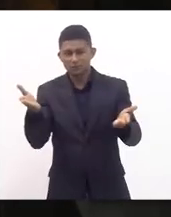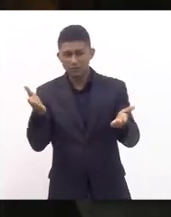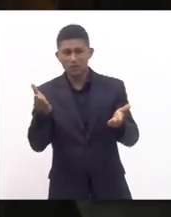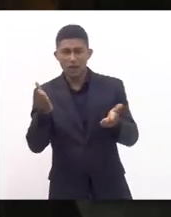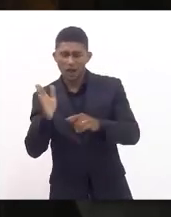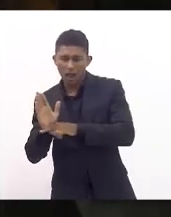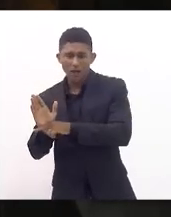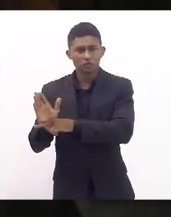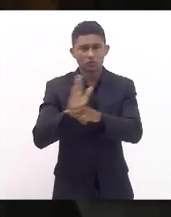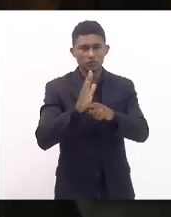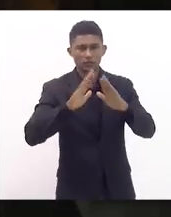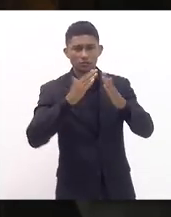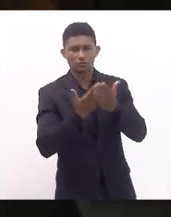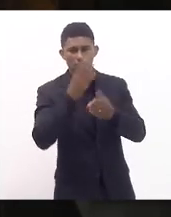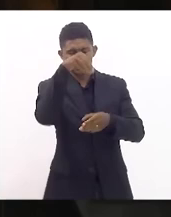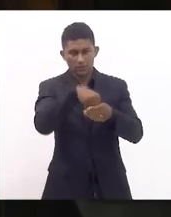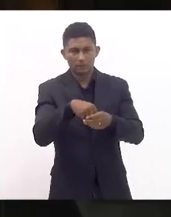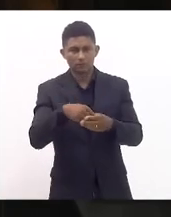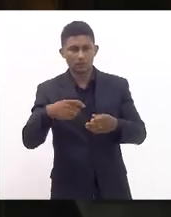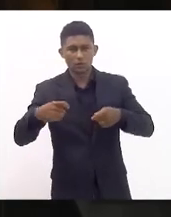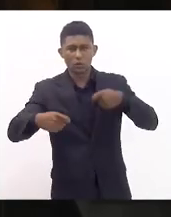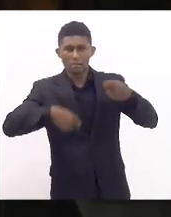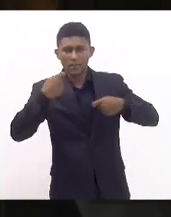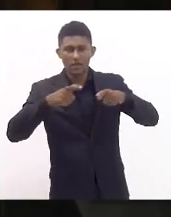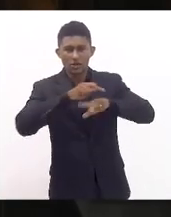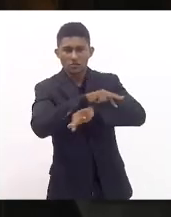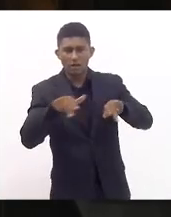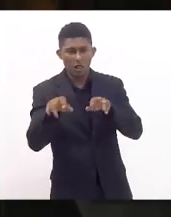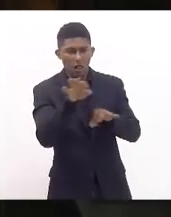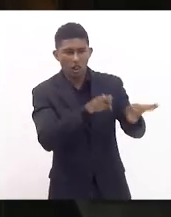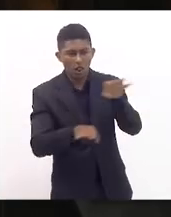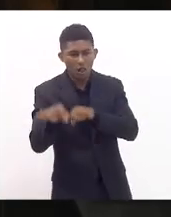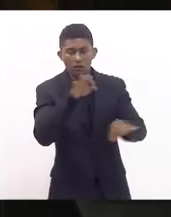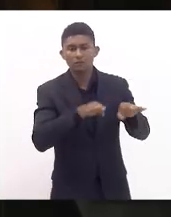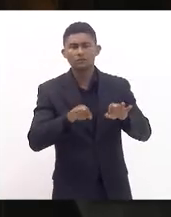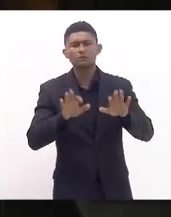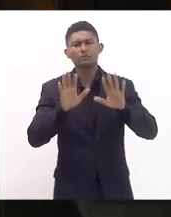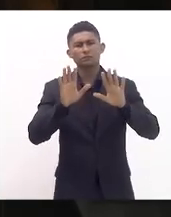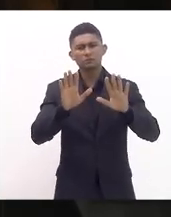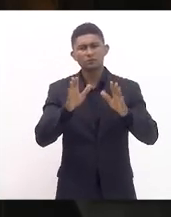vamos permitir que a inflação dos alimentos